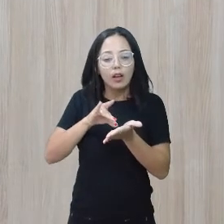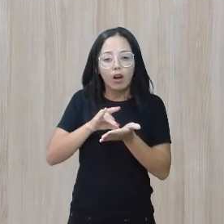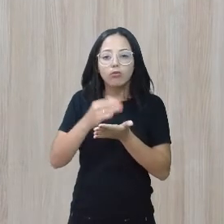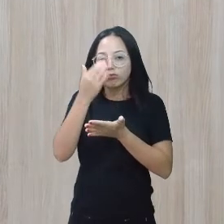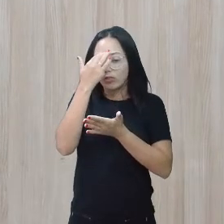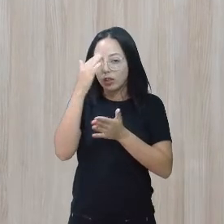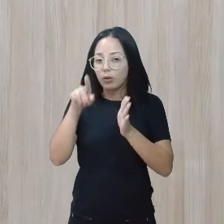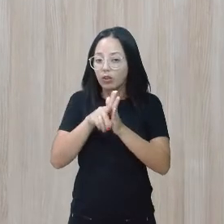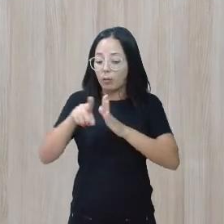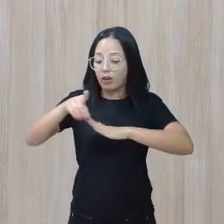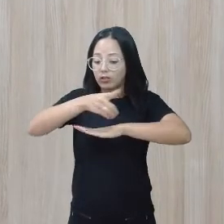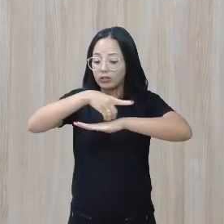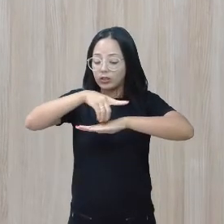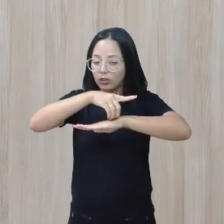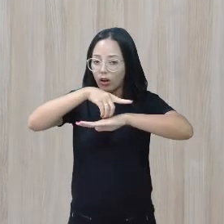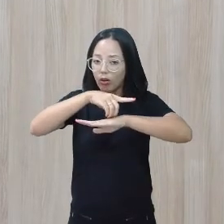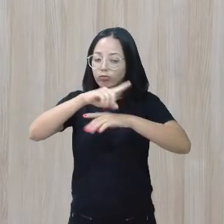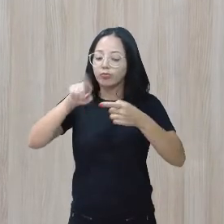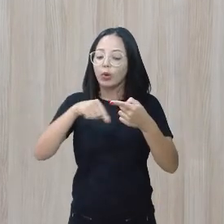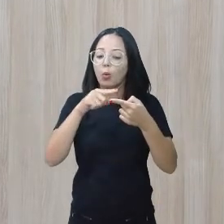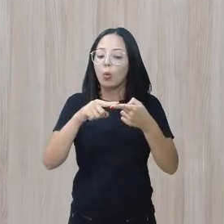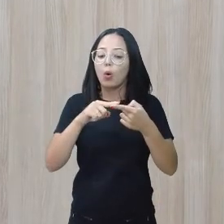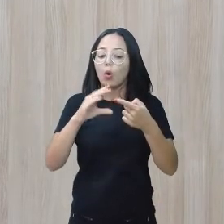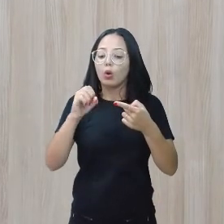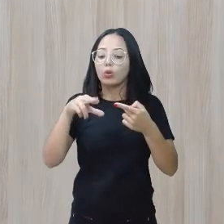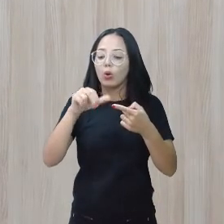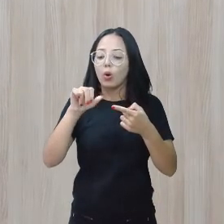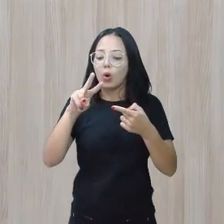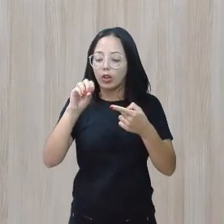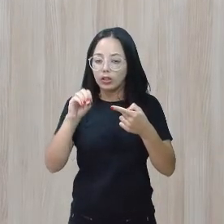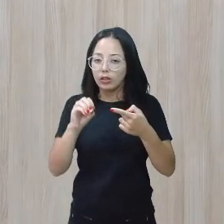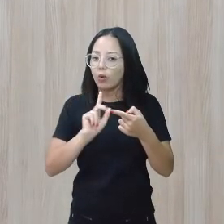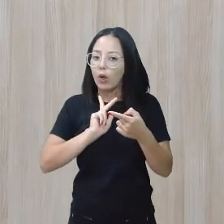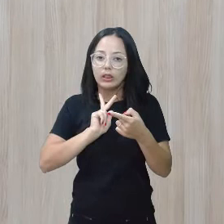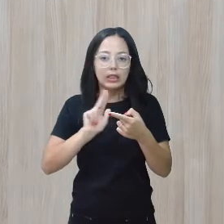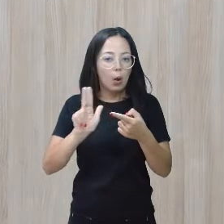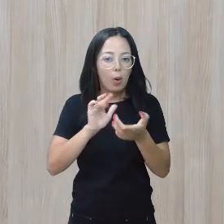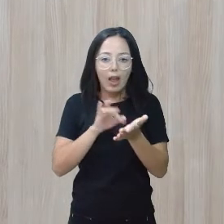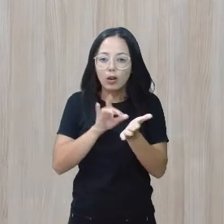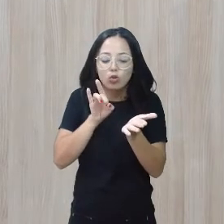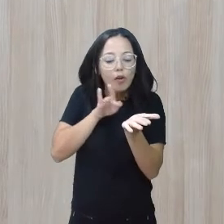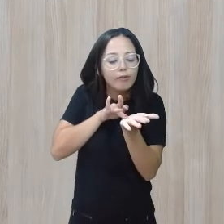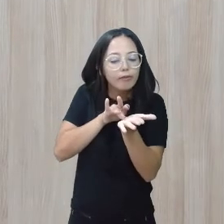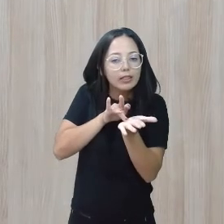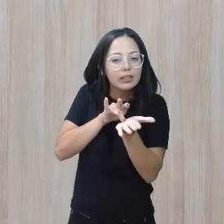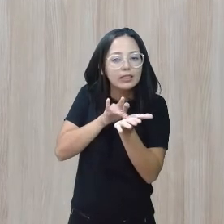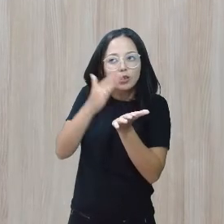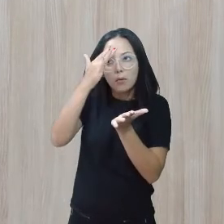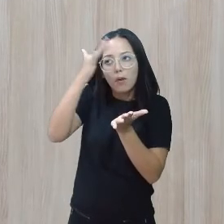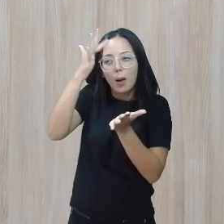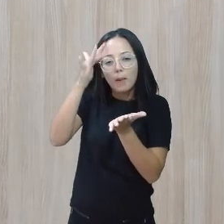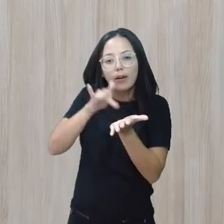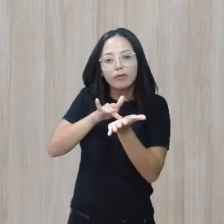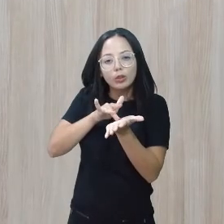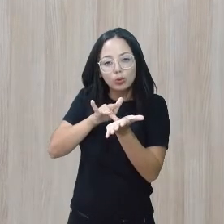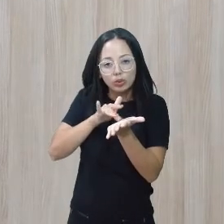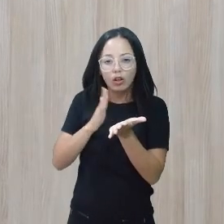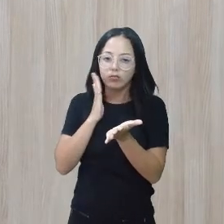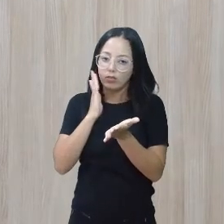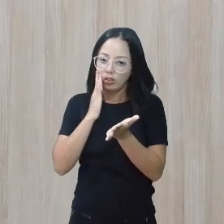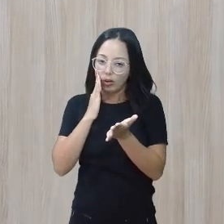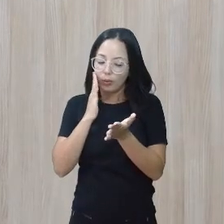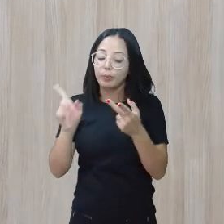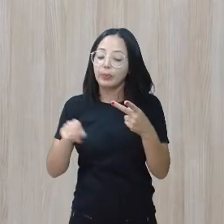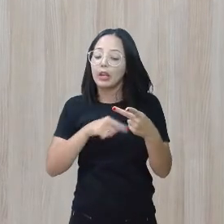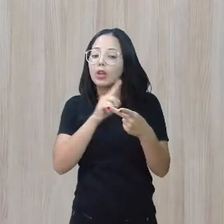sentido denotativo. O conotativo no não real, ou seja, no sentido mais figurado,